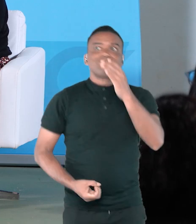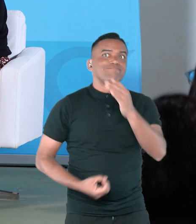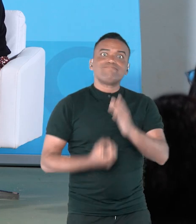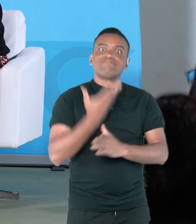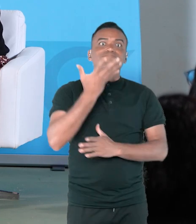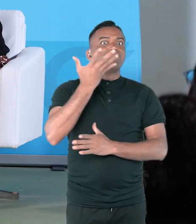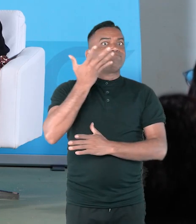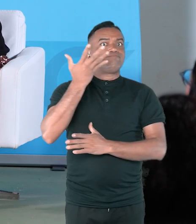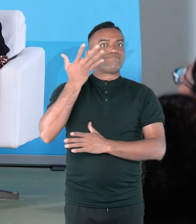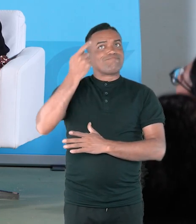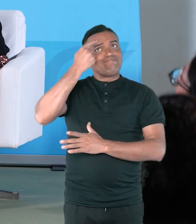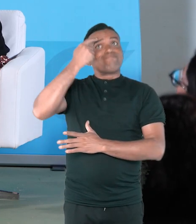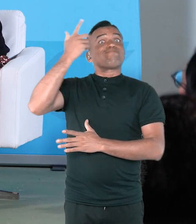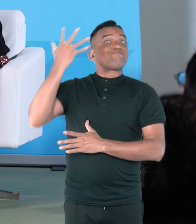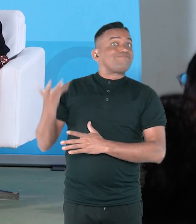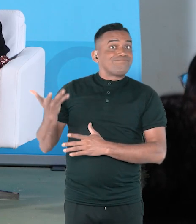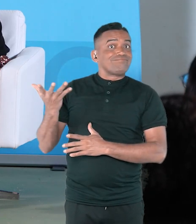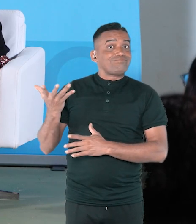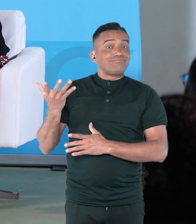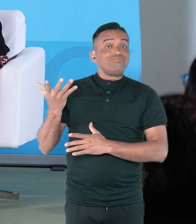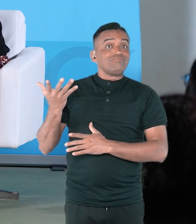são criados e